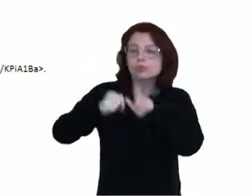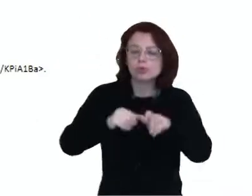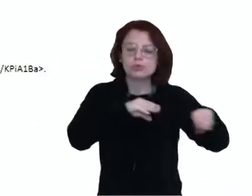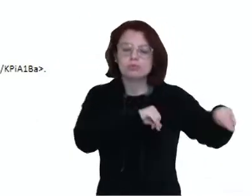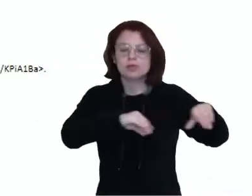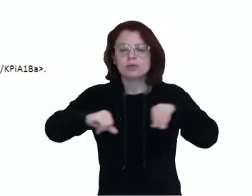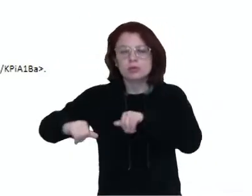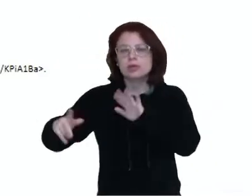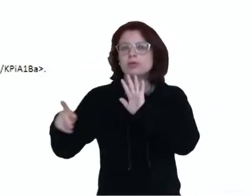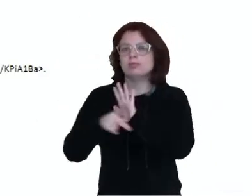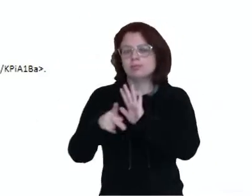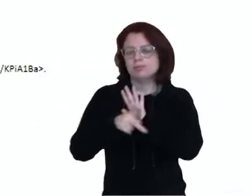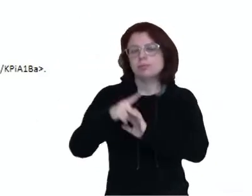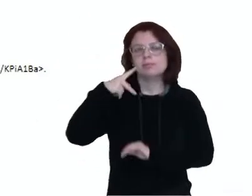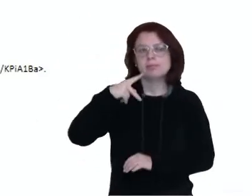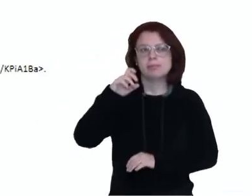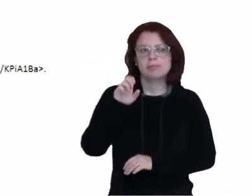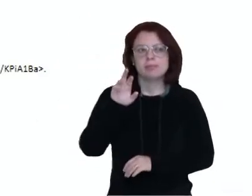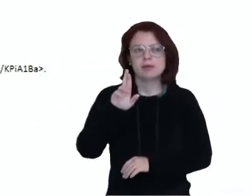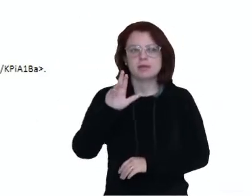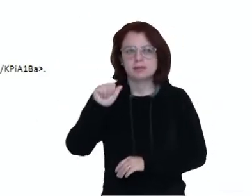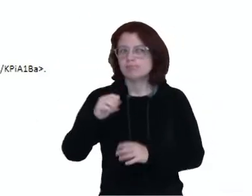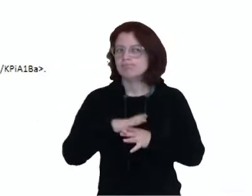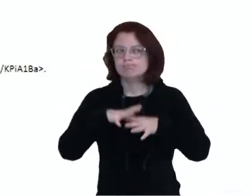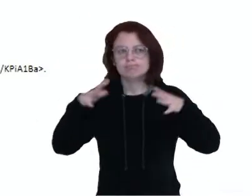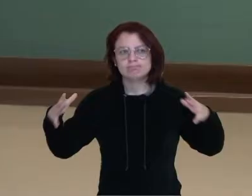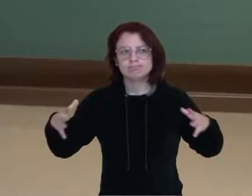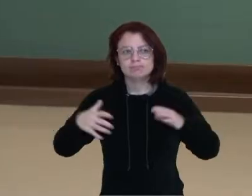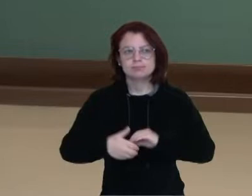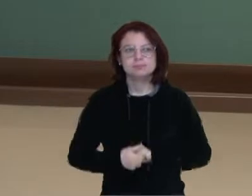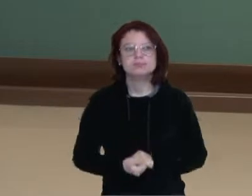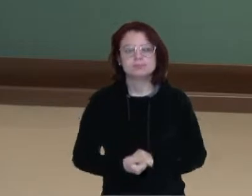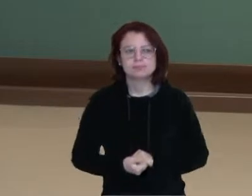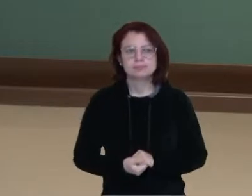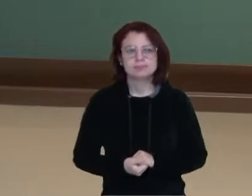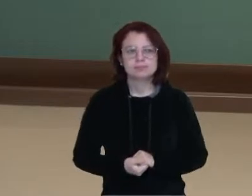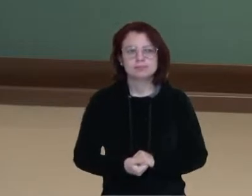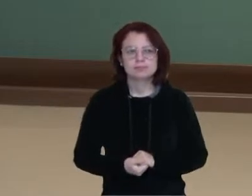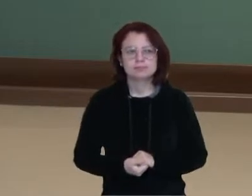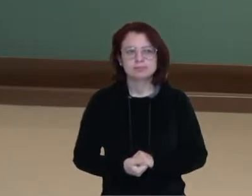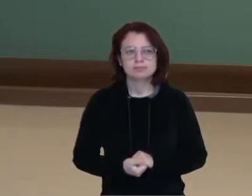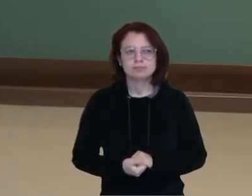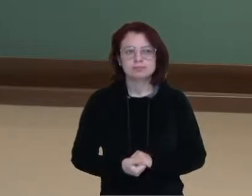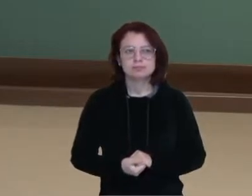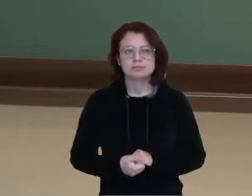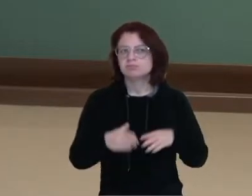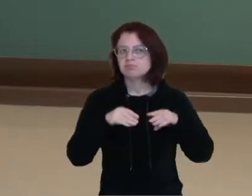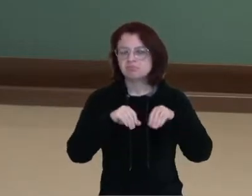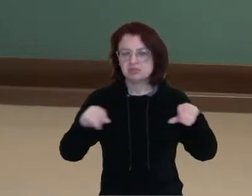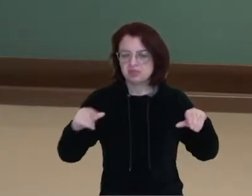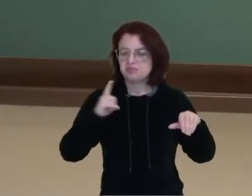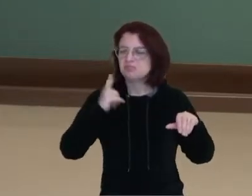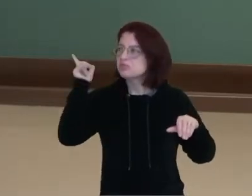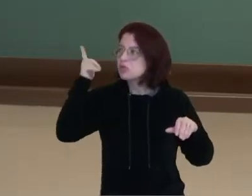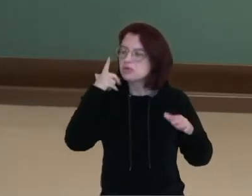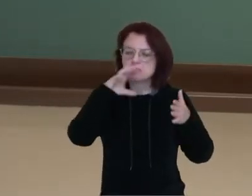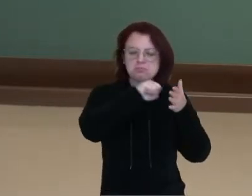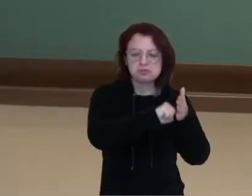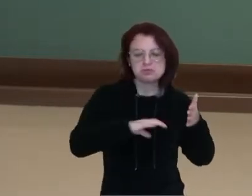do Império Persa. Impressionante. Que domínio, que território conquistado,